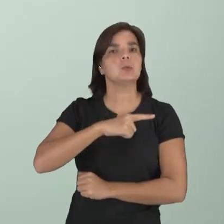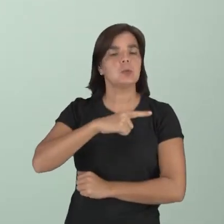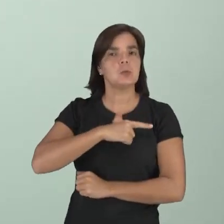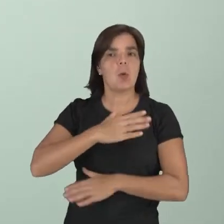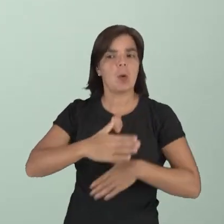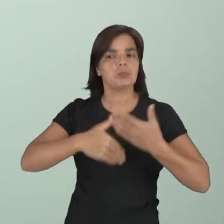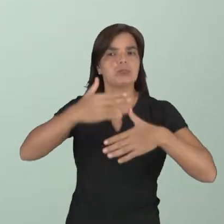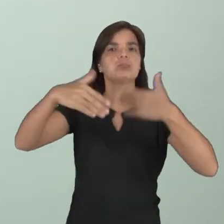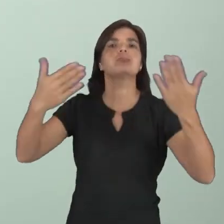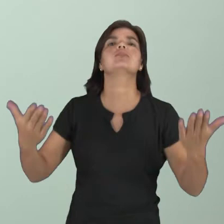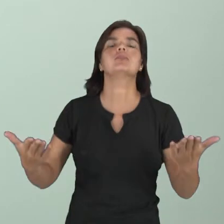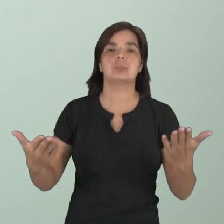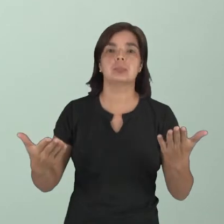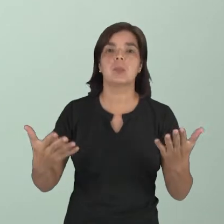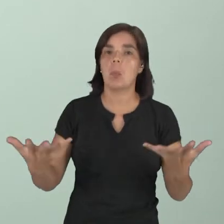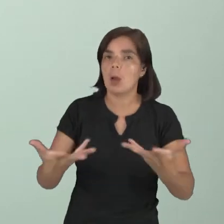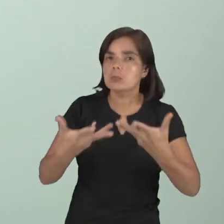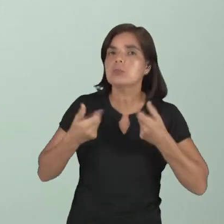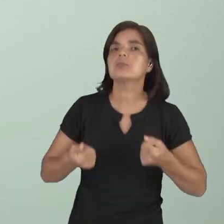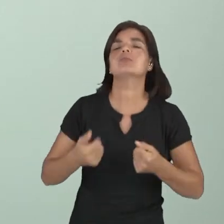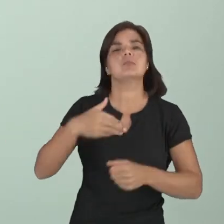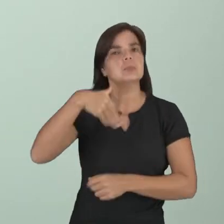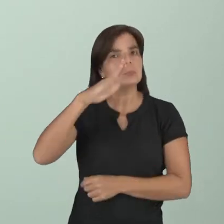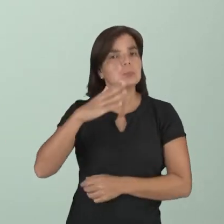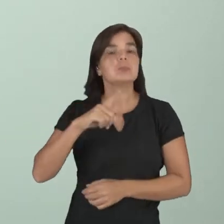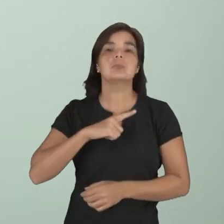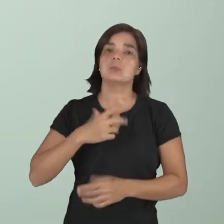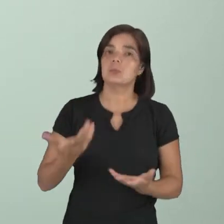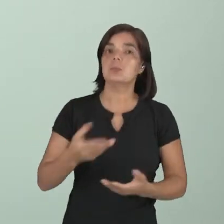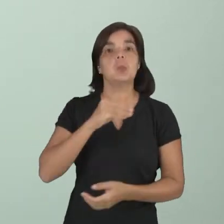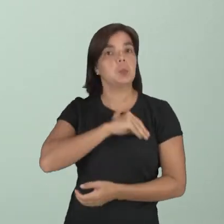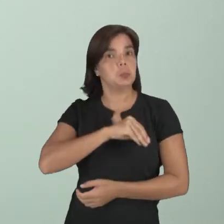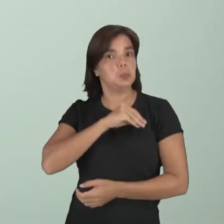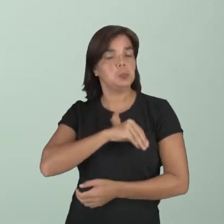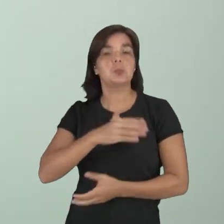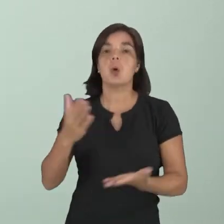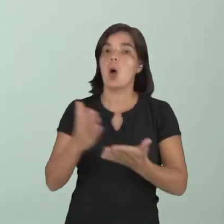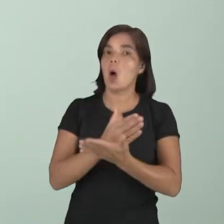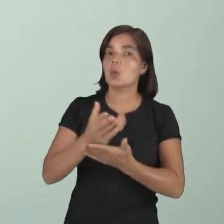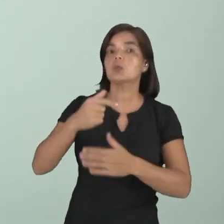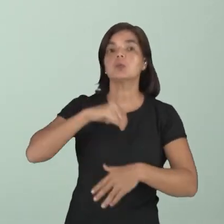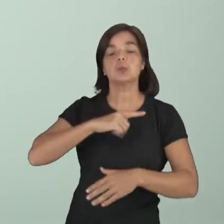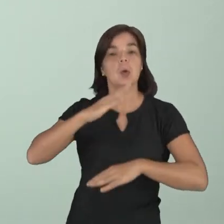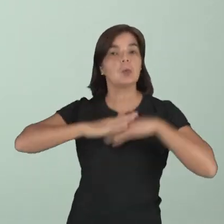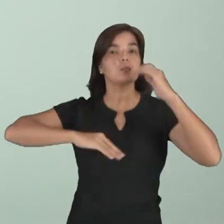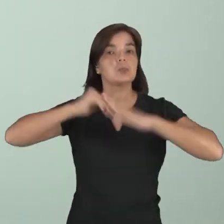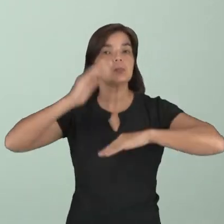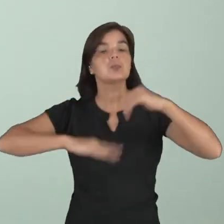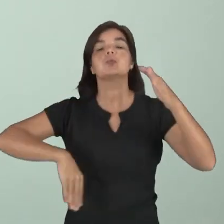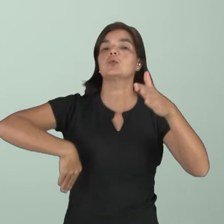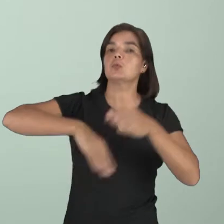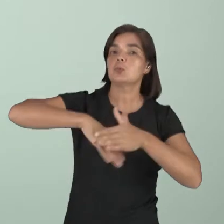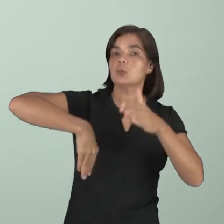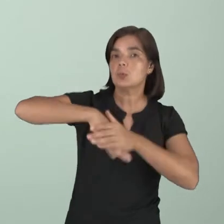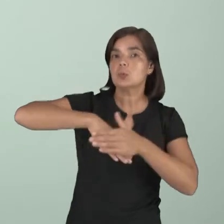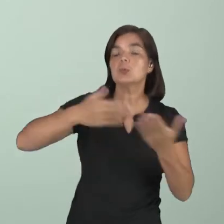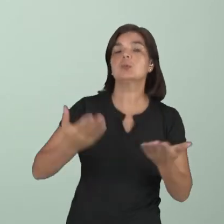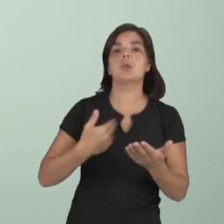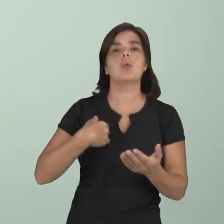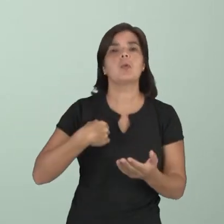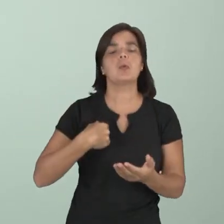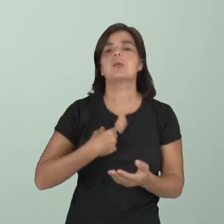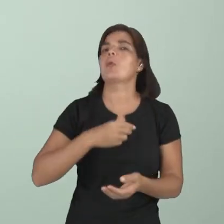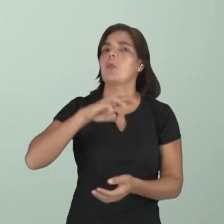mais desenvoltura, mais habilidade, né? É remunerado, muitos têm como profissão, como são jogadores de futebol aí